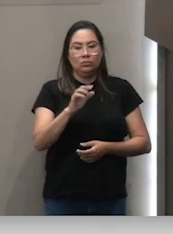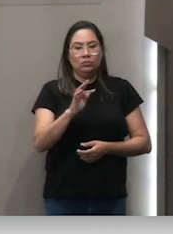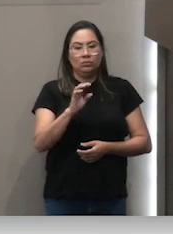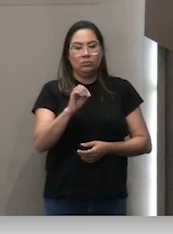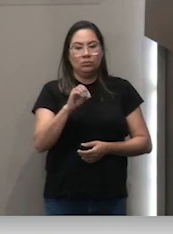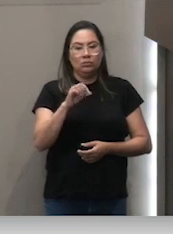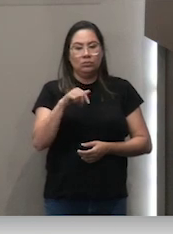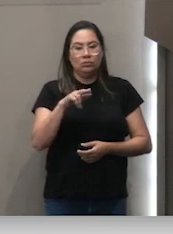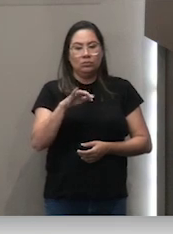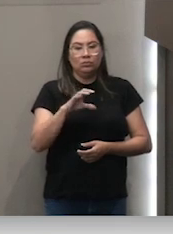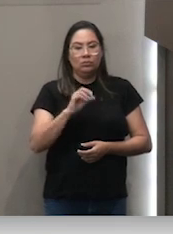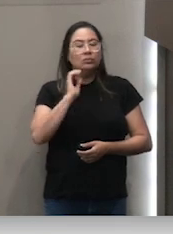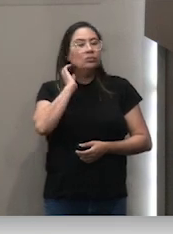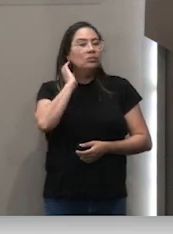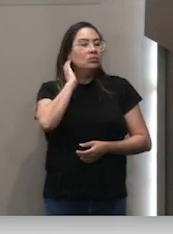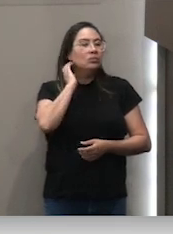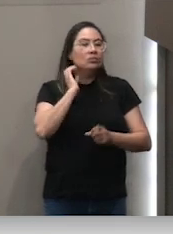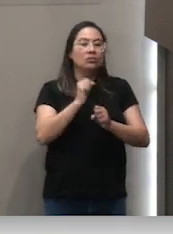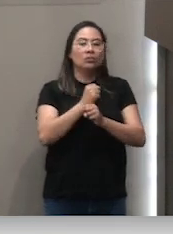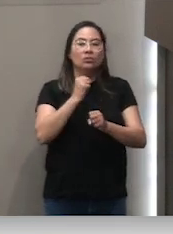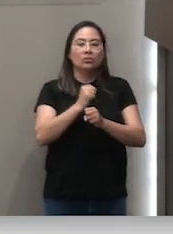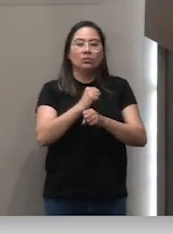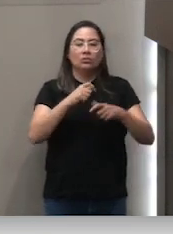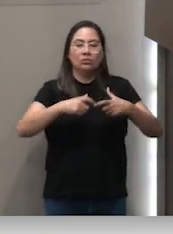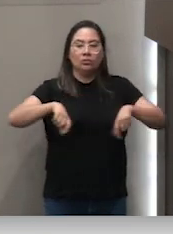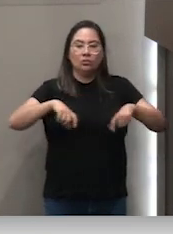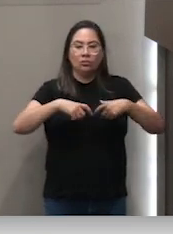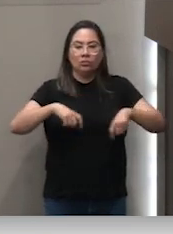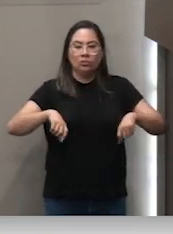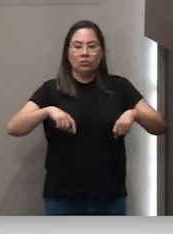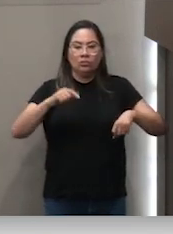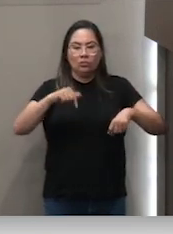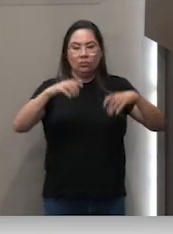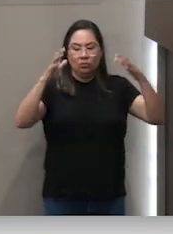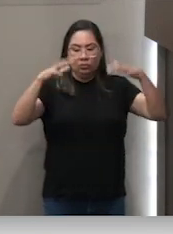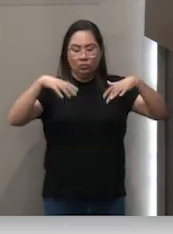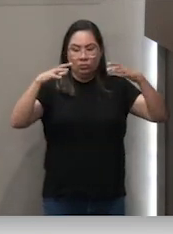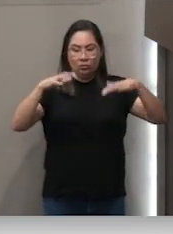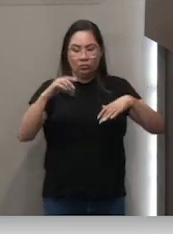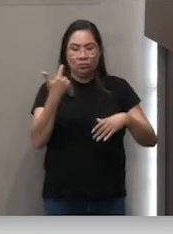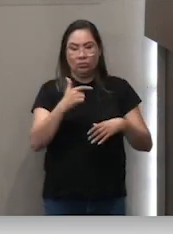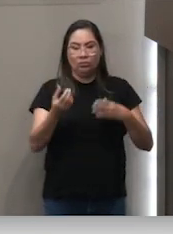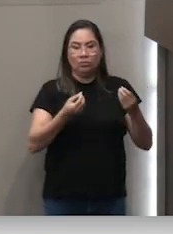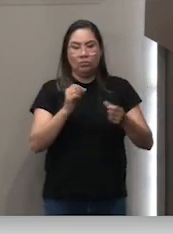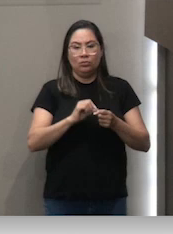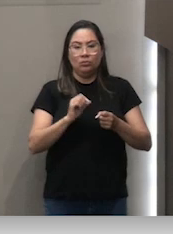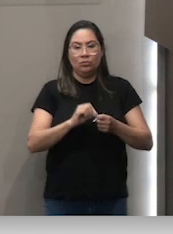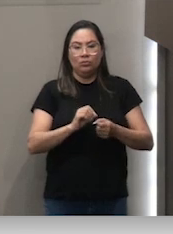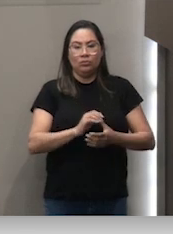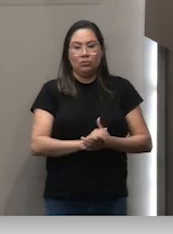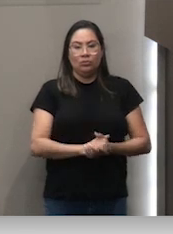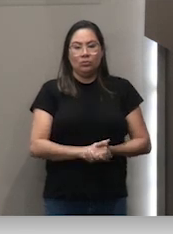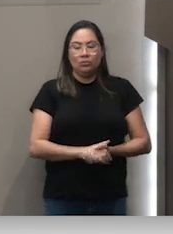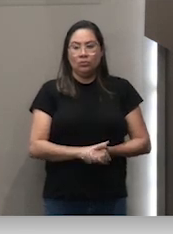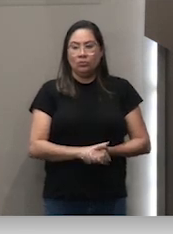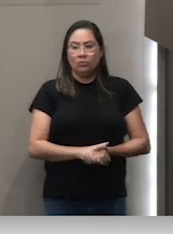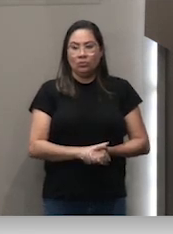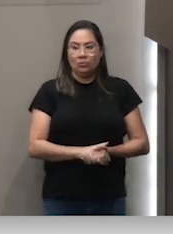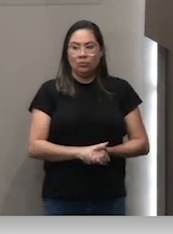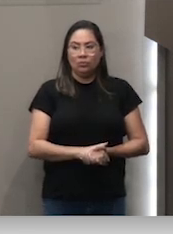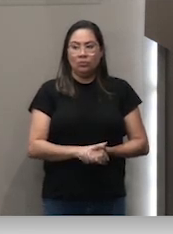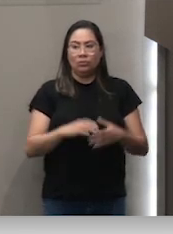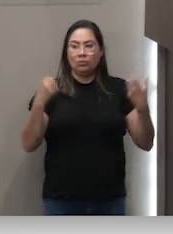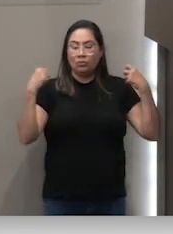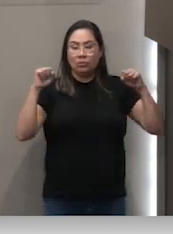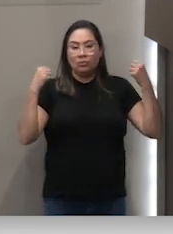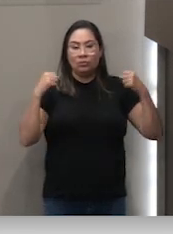Passo Fundo. Então, para a construção da quadra esportiva, que lá choveu, não tem como fazer educação física. E a gente sabe que os alunos